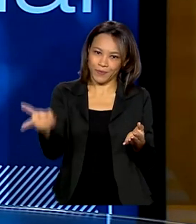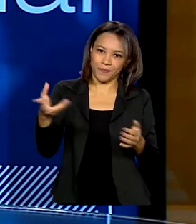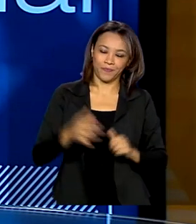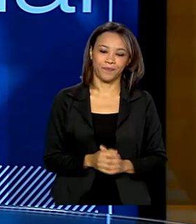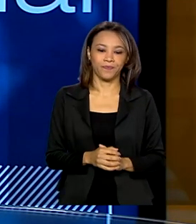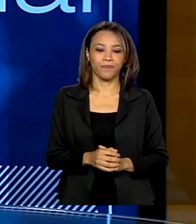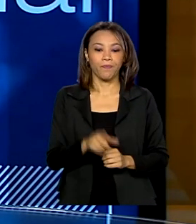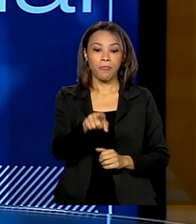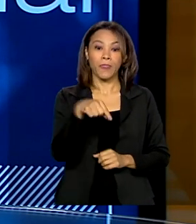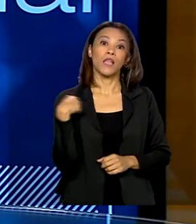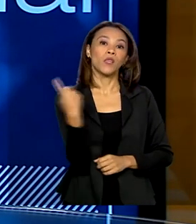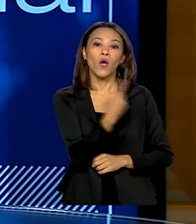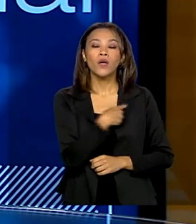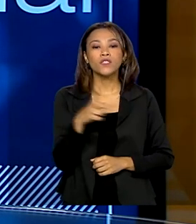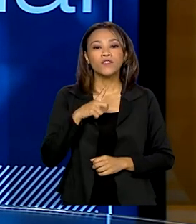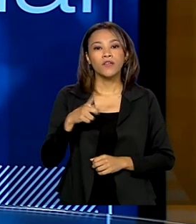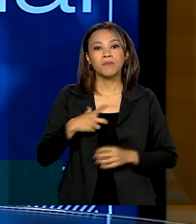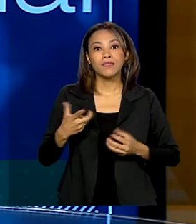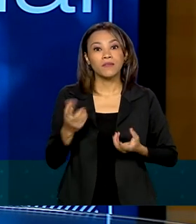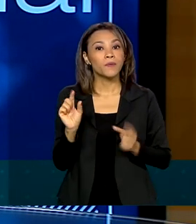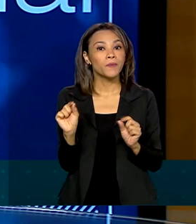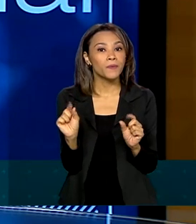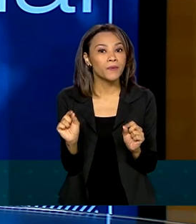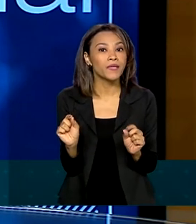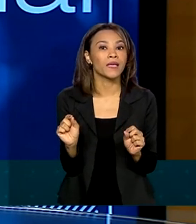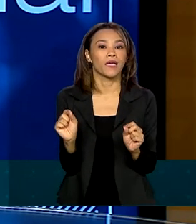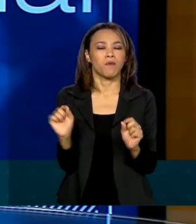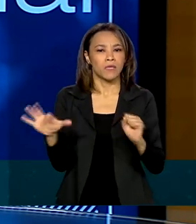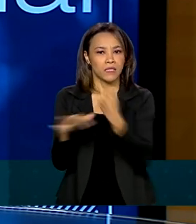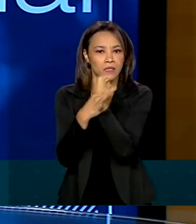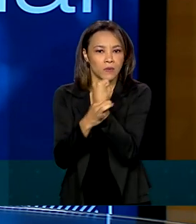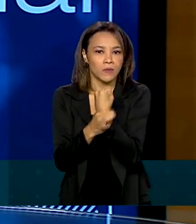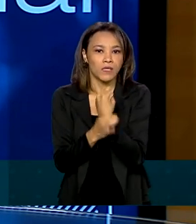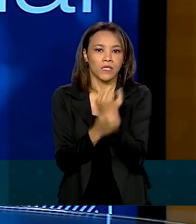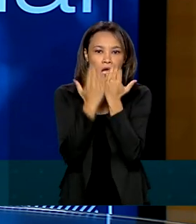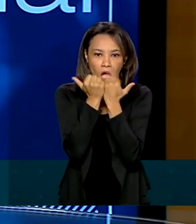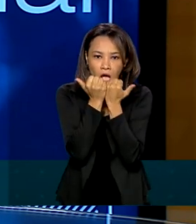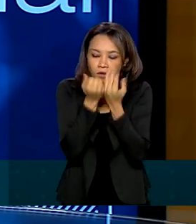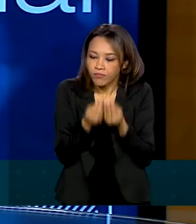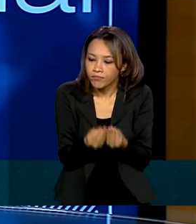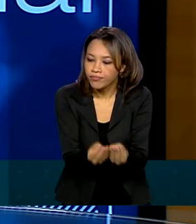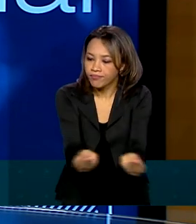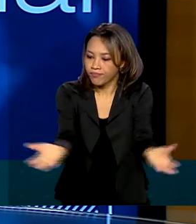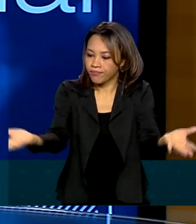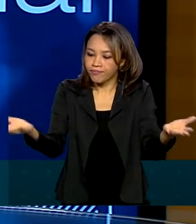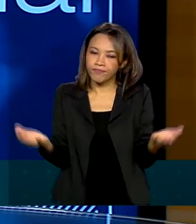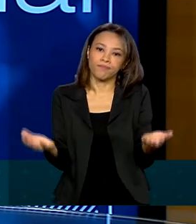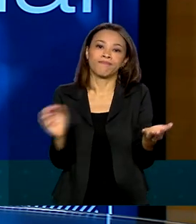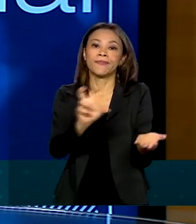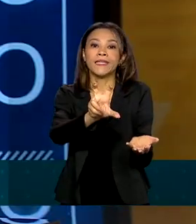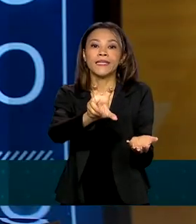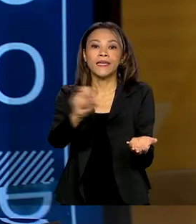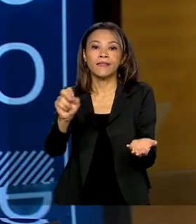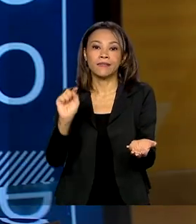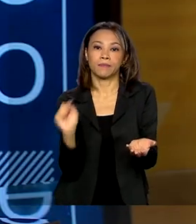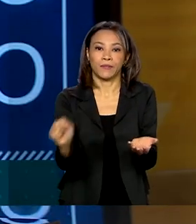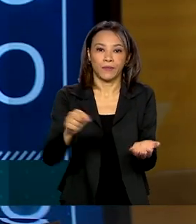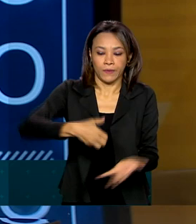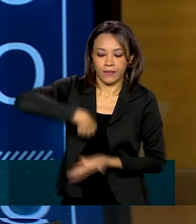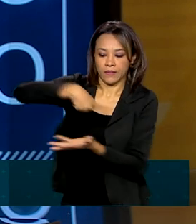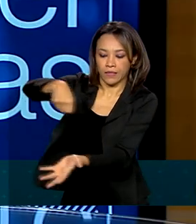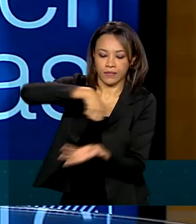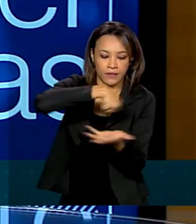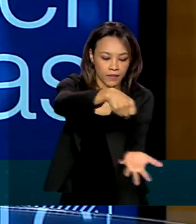Nós tivemos aí a entrega de garantia da segurança alimentar nas aldeias, a entrega de aproximadamente 500 mil cestas básicas.